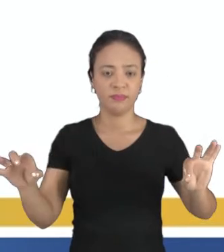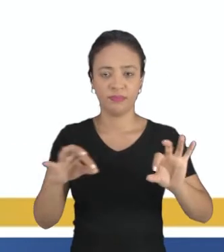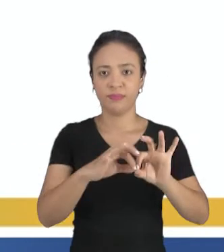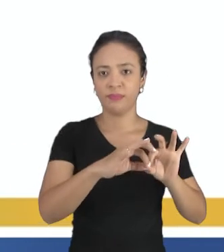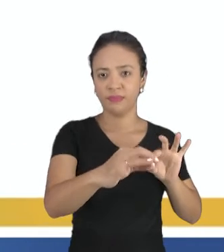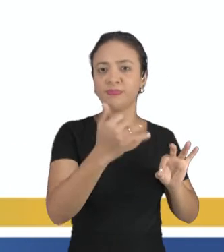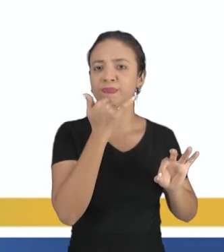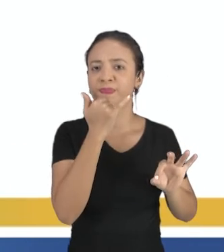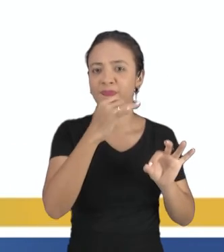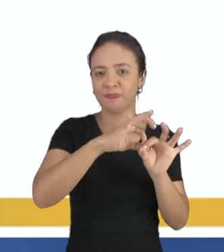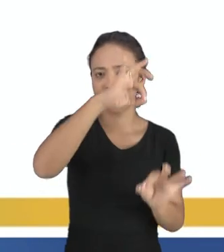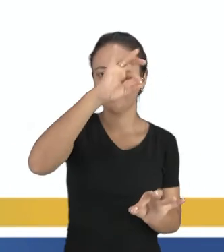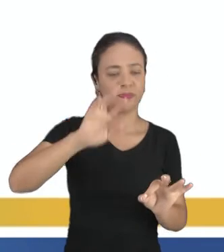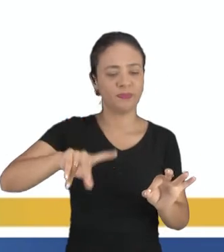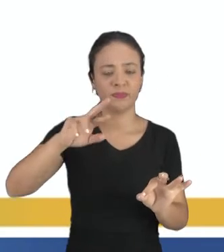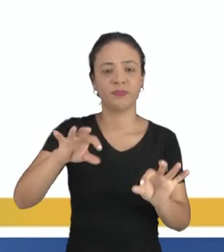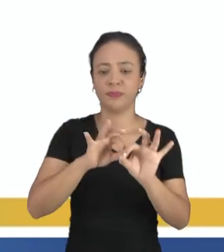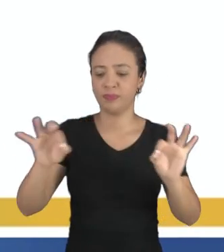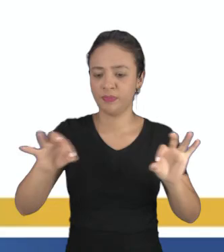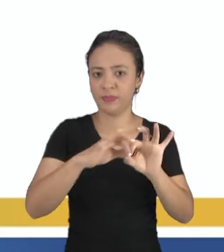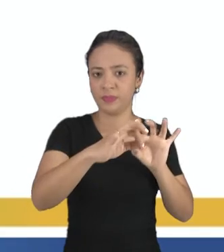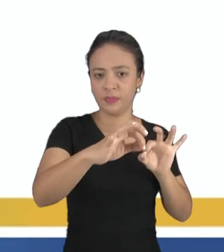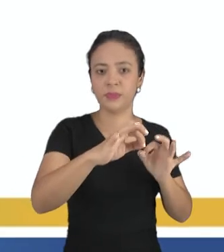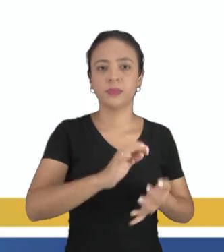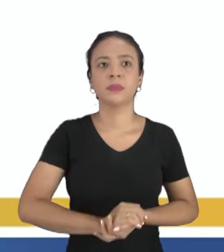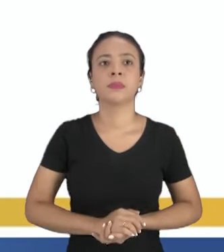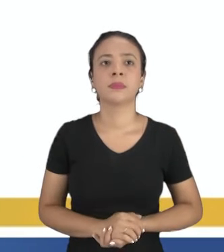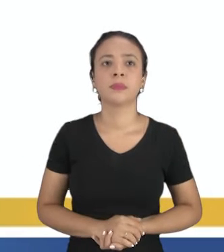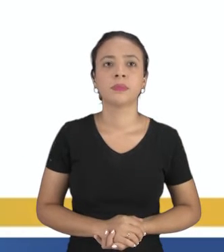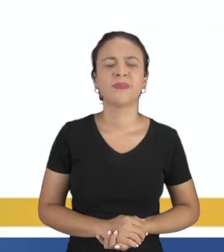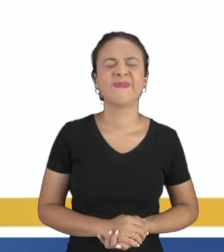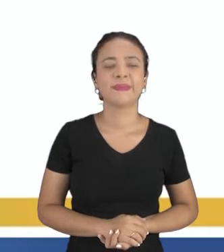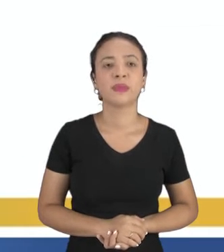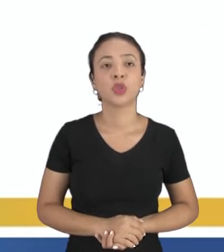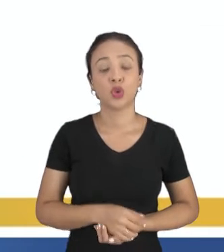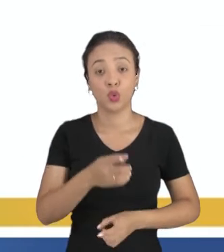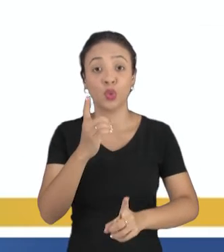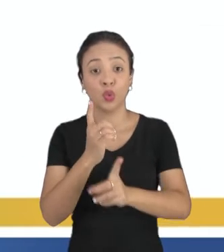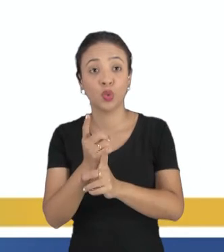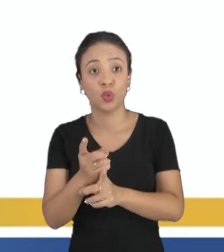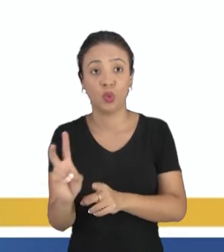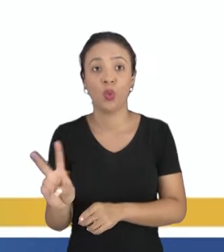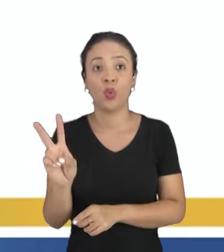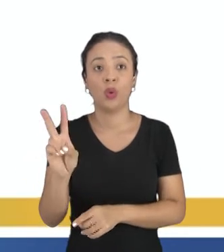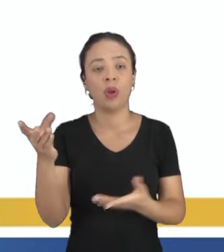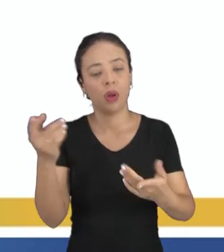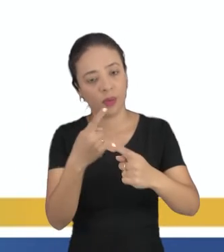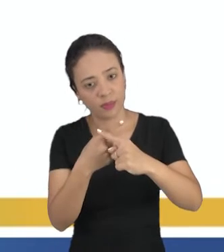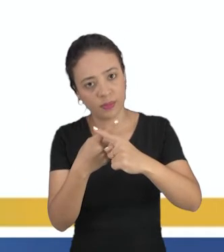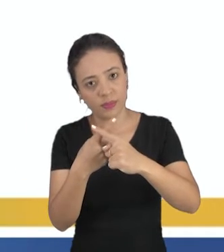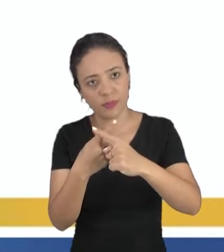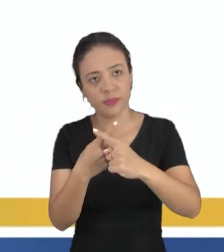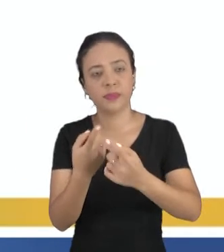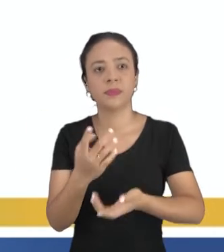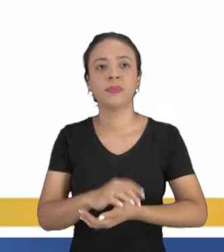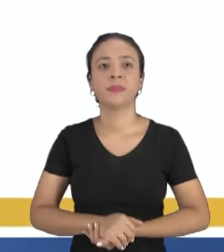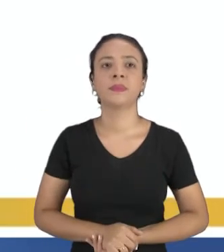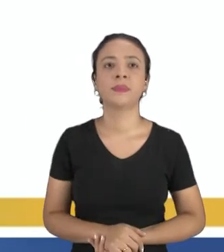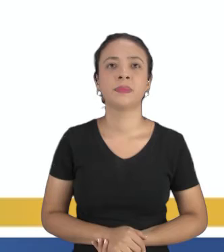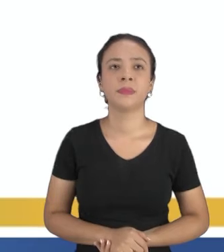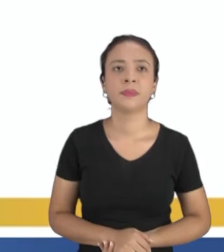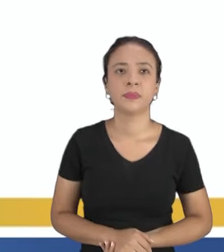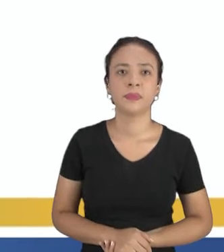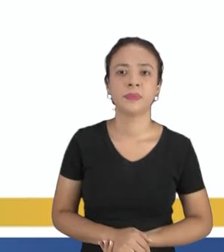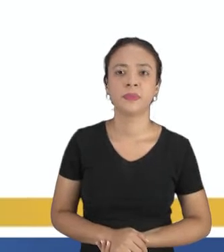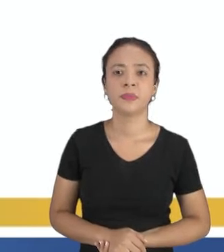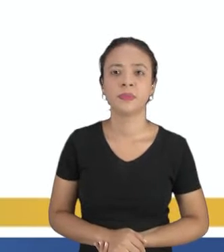desculpa. É só multiplicando. O valor achou, multiplica-se 4 vezes, de A4 a A0. Então vamos lá,